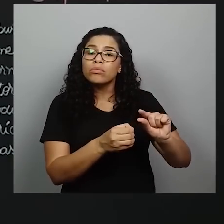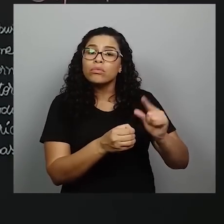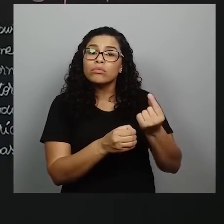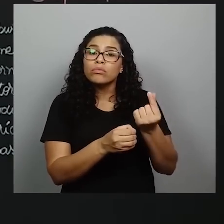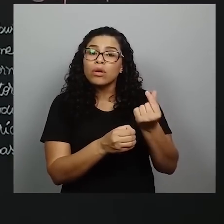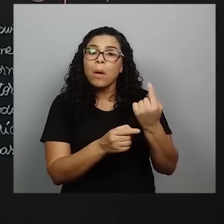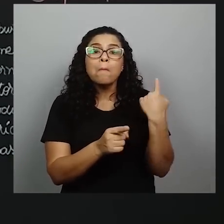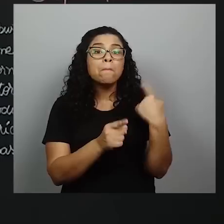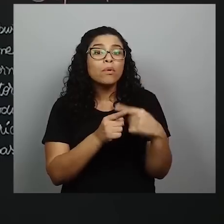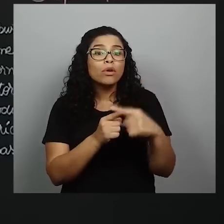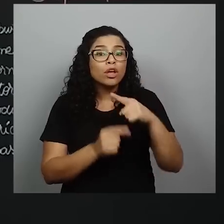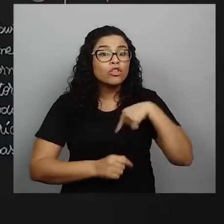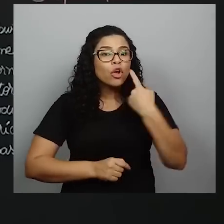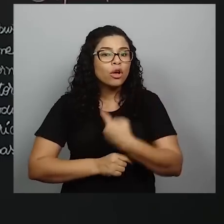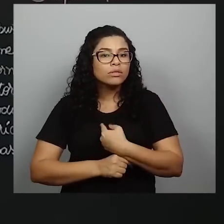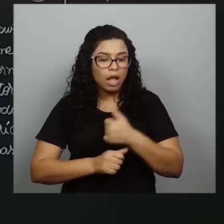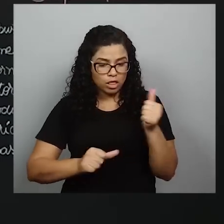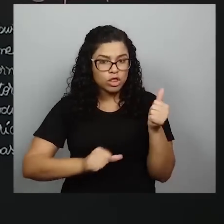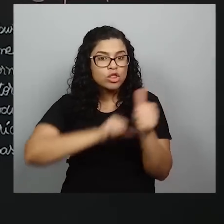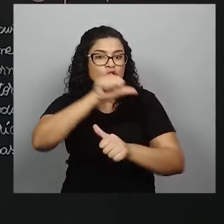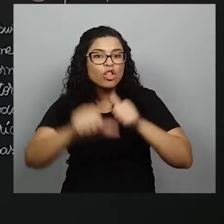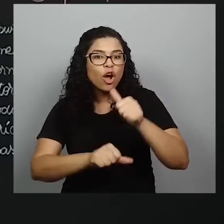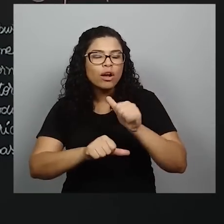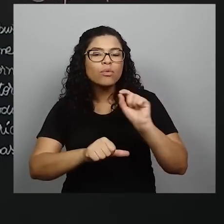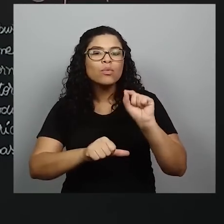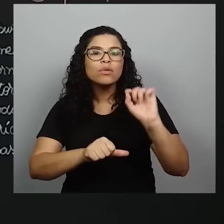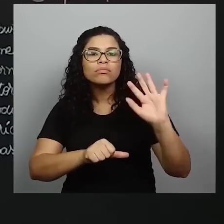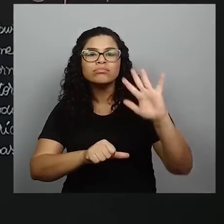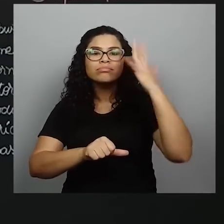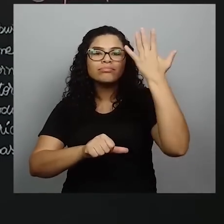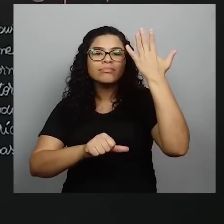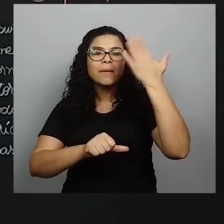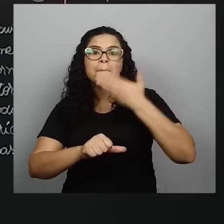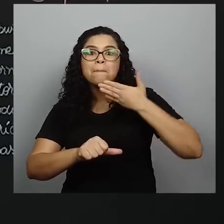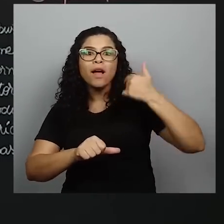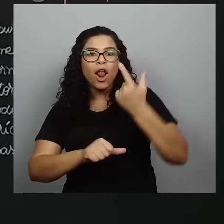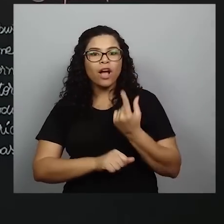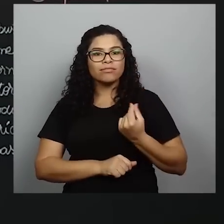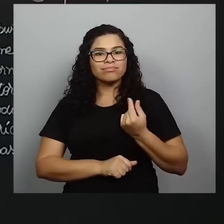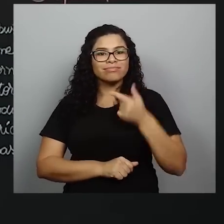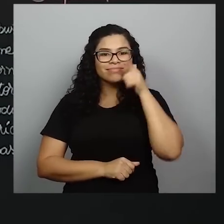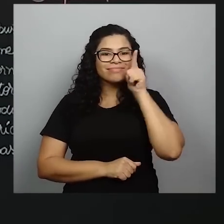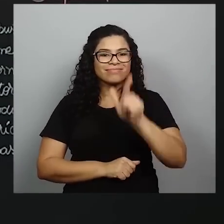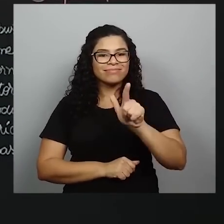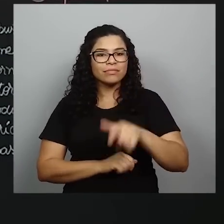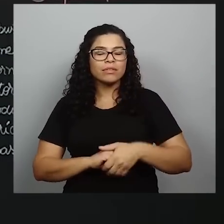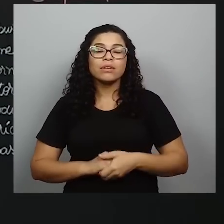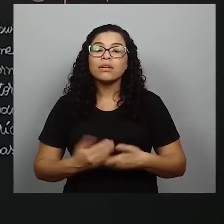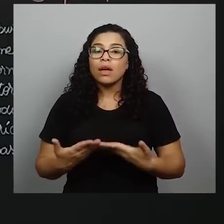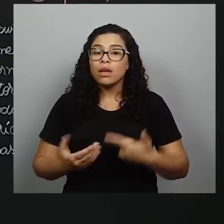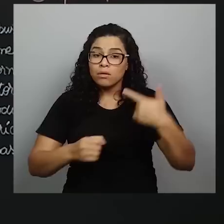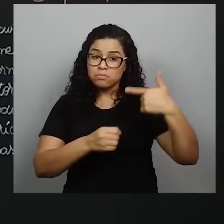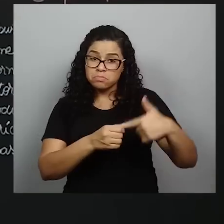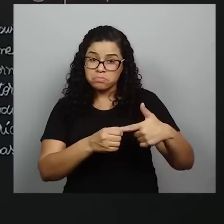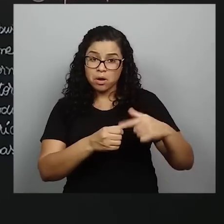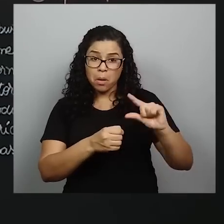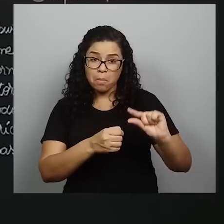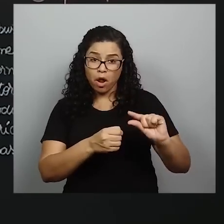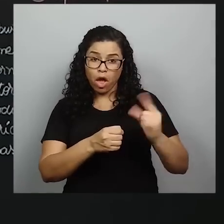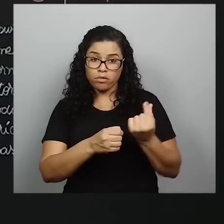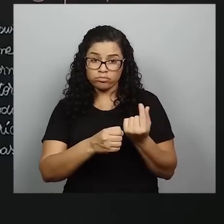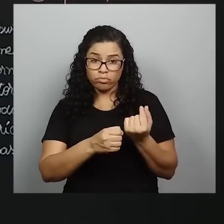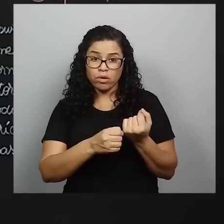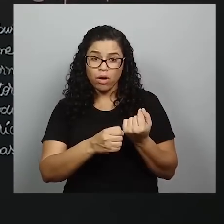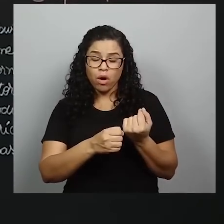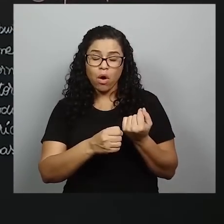estar ganhando dinheiro com essa troca. E dessa maneira, então, pegamos o petróleo que tem um menor valor